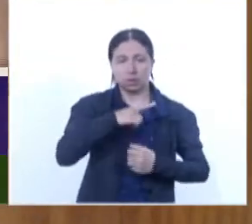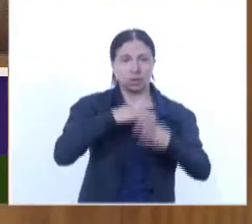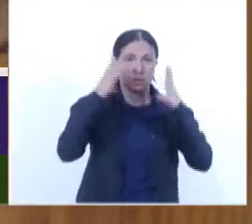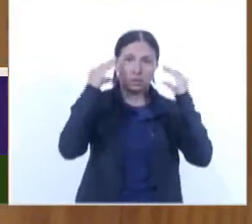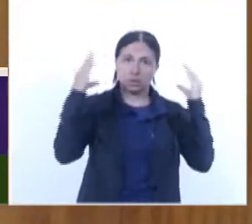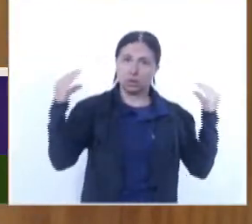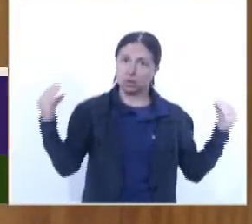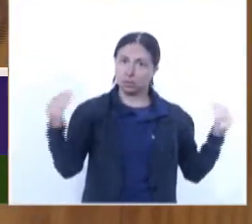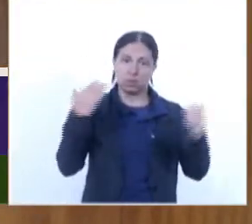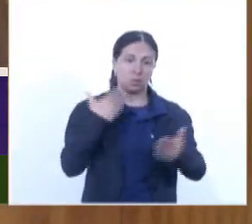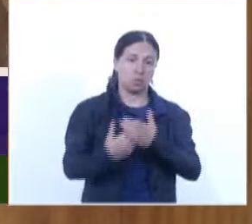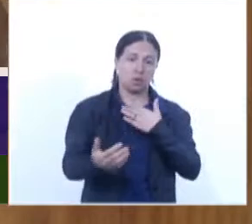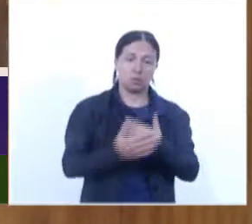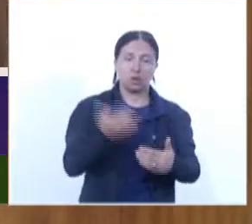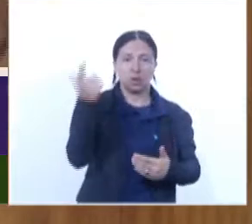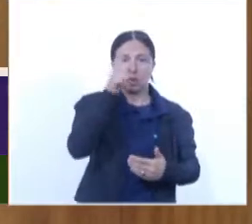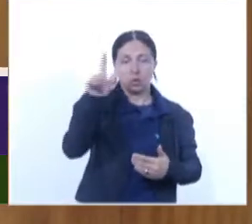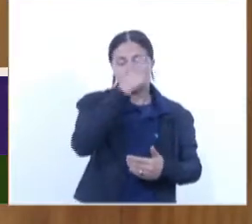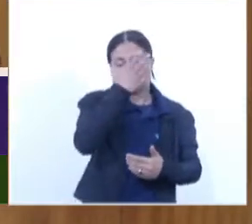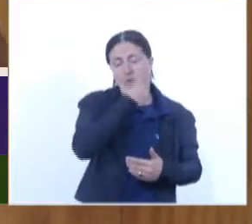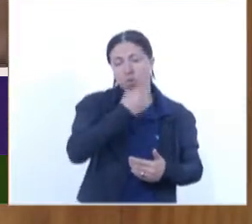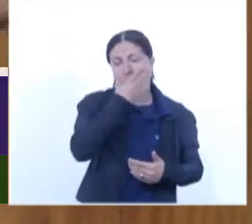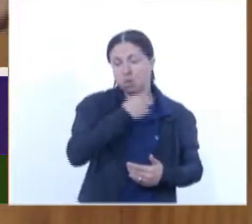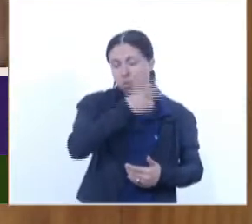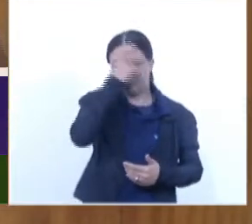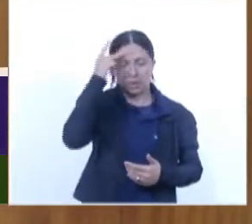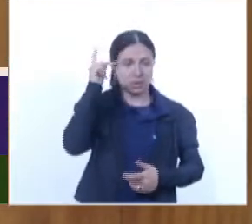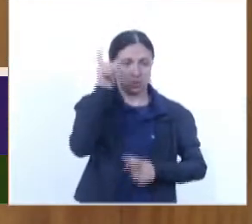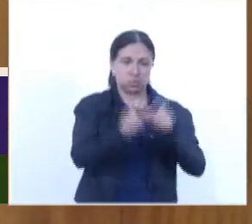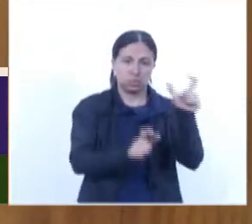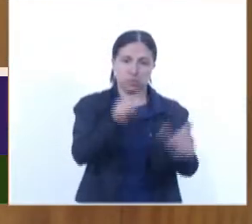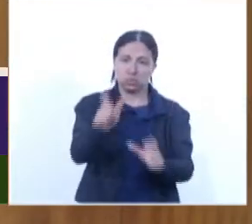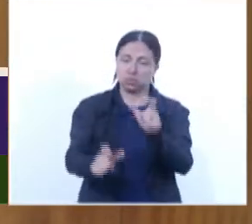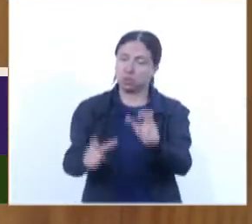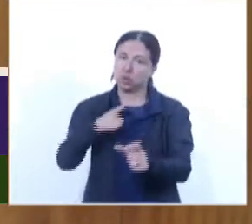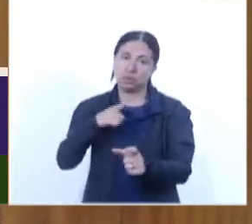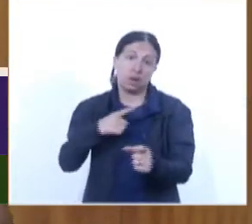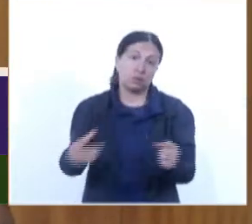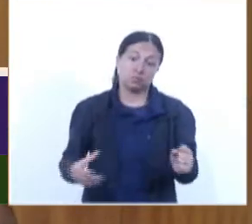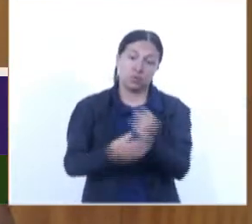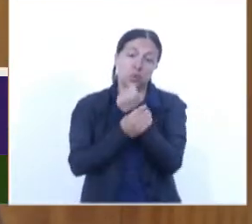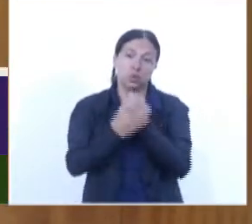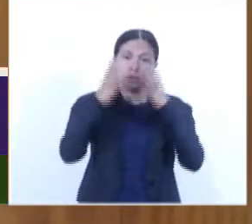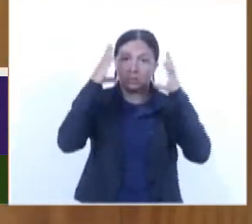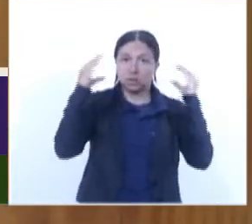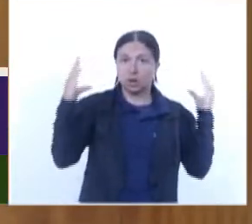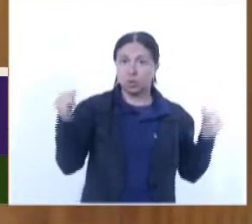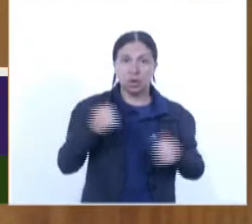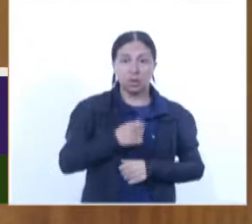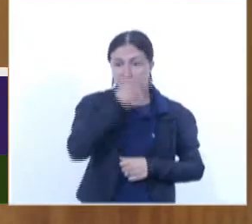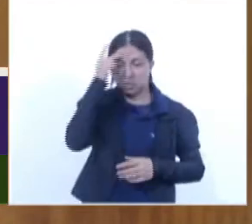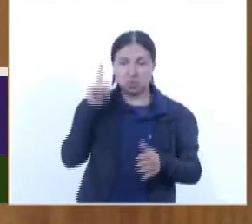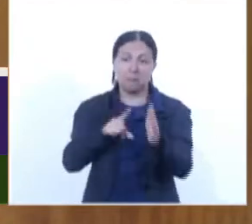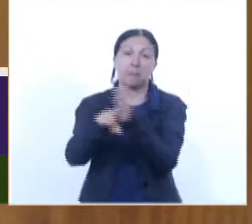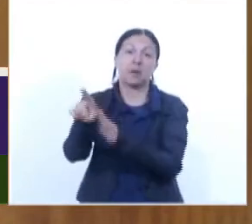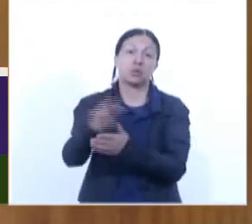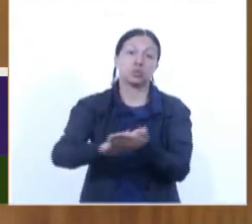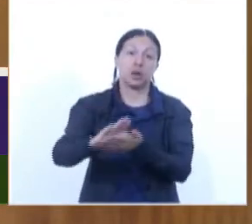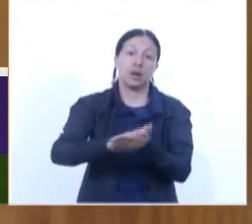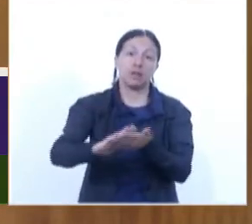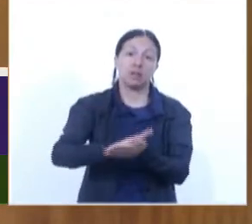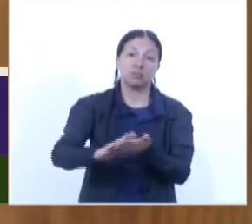como qualquer outro homem tem segurança e tranquilidade não é questionado na sua orientação sexual